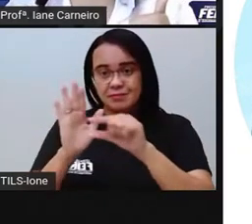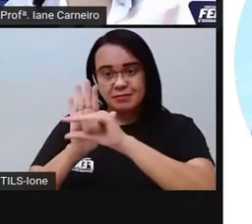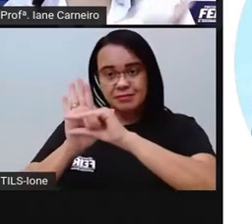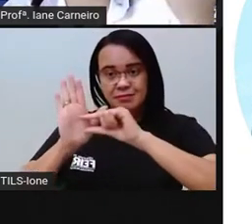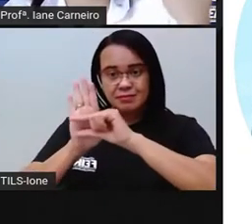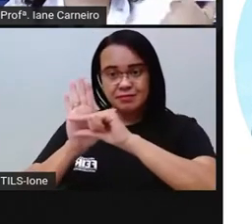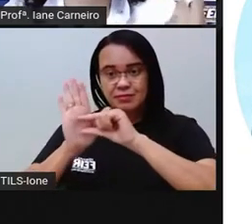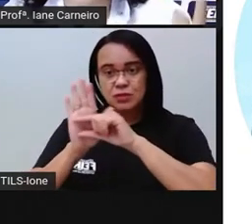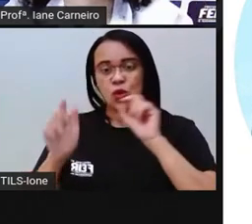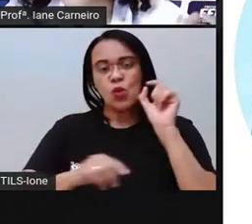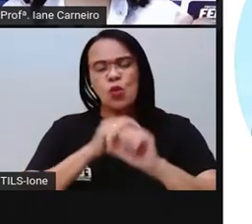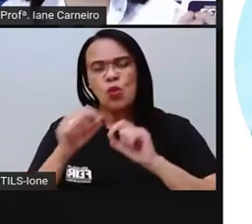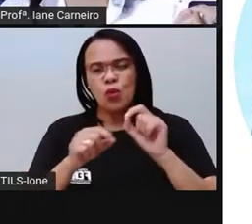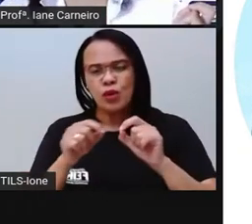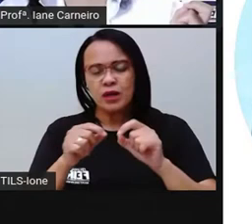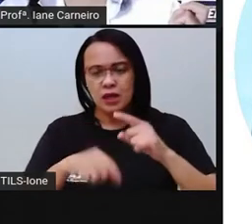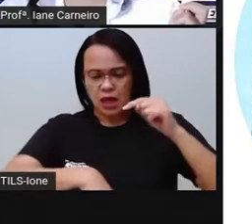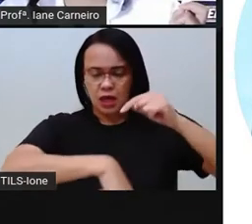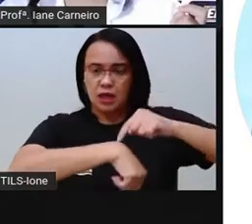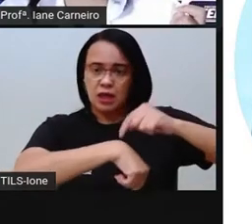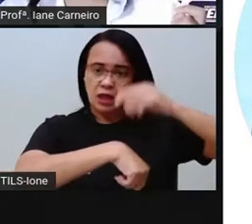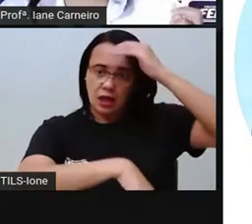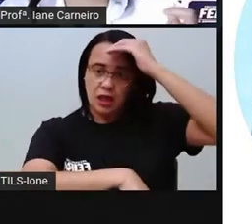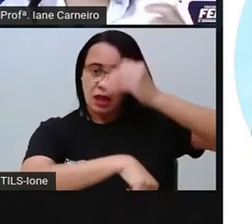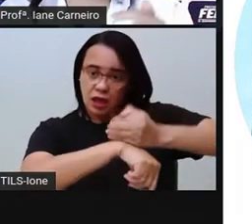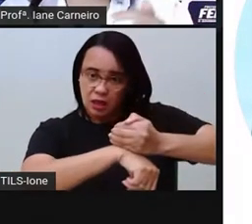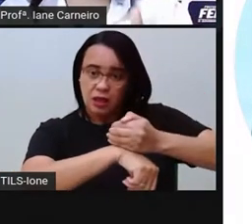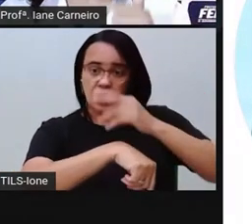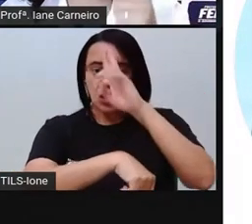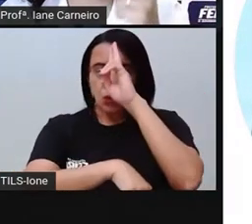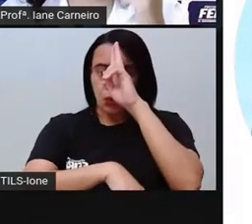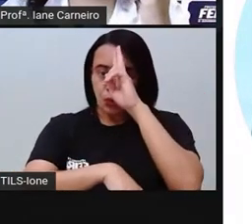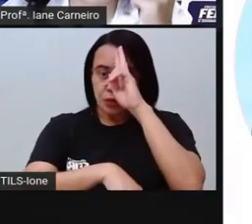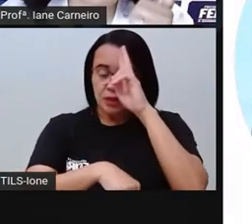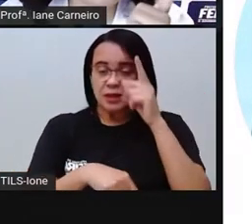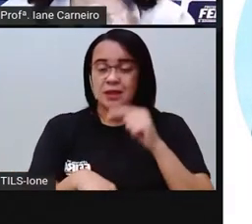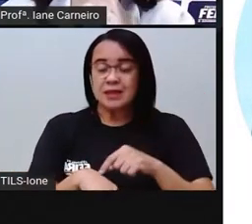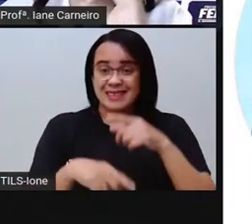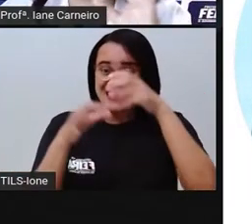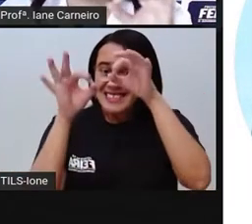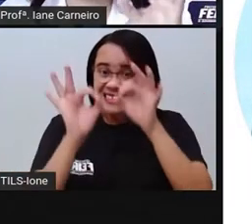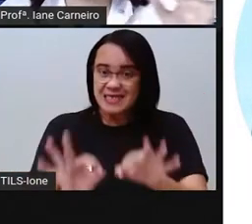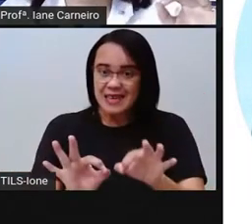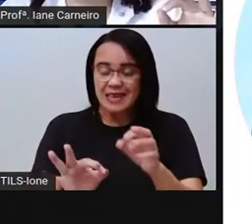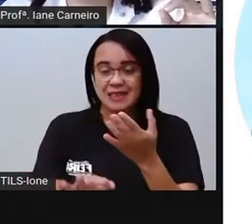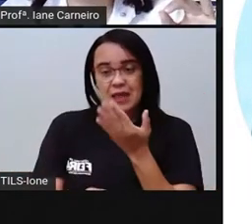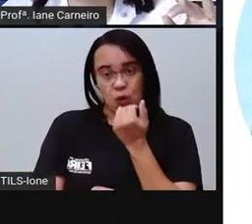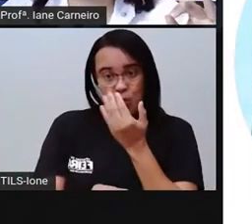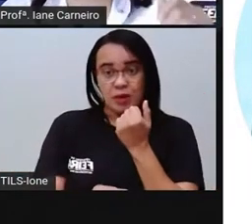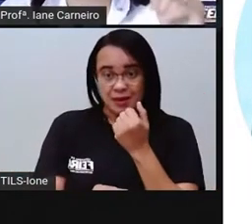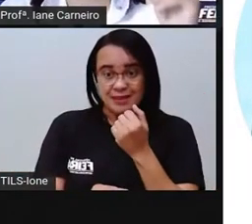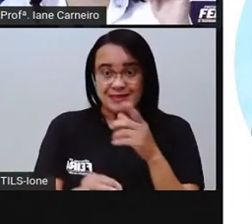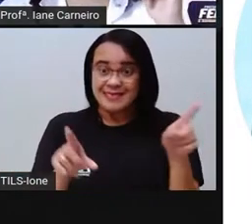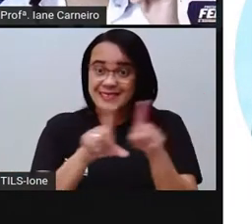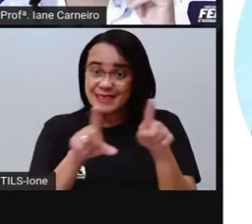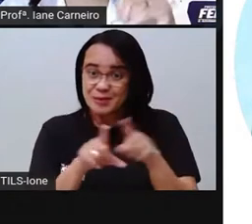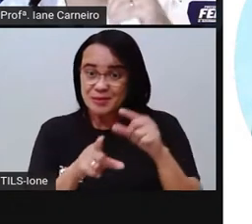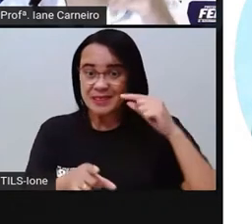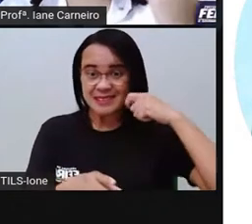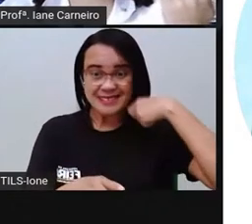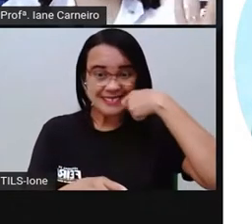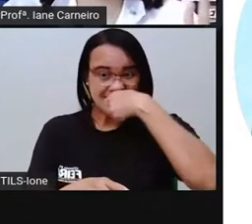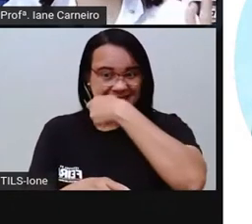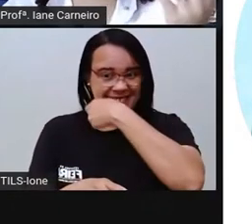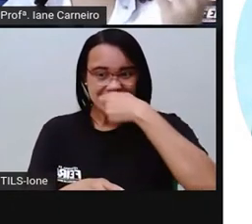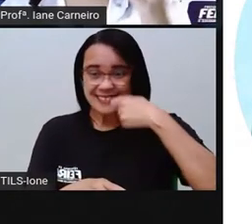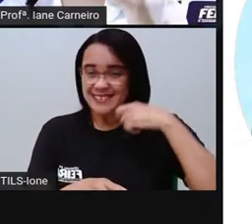nosso corpo saudável. Também escovar os dentes é importantíssimo. E ao